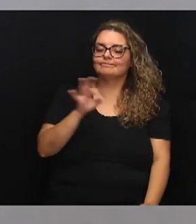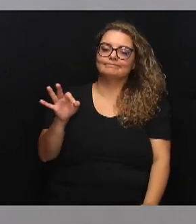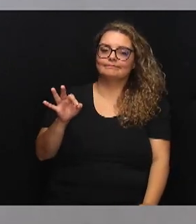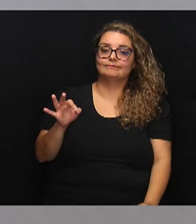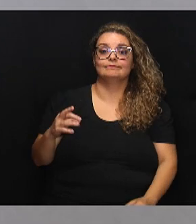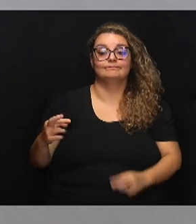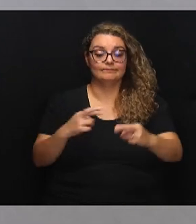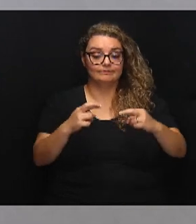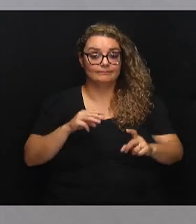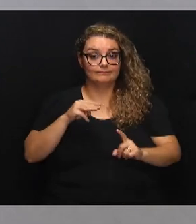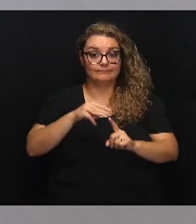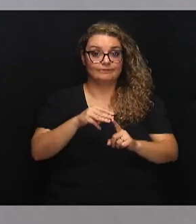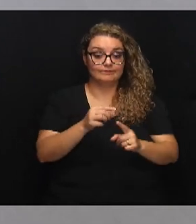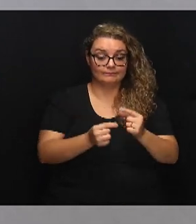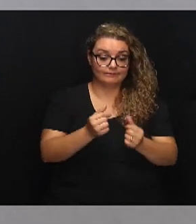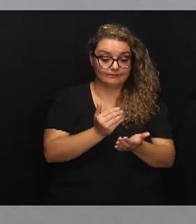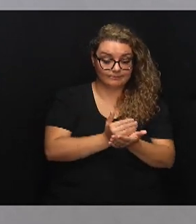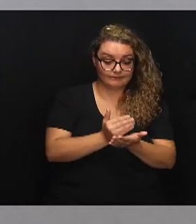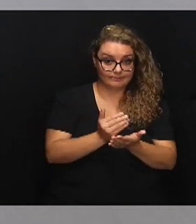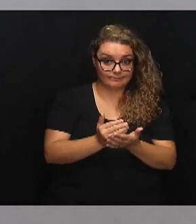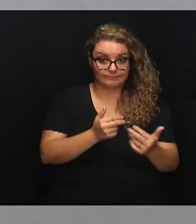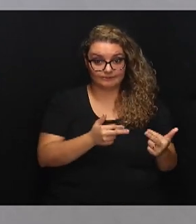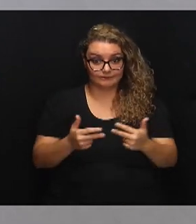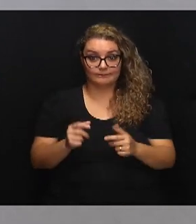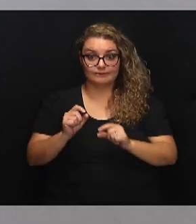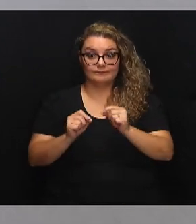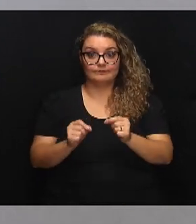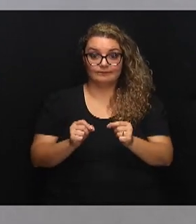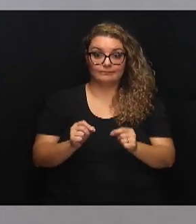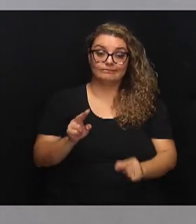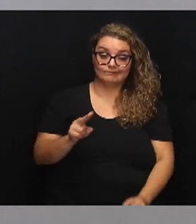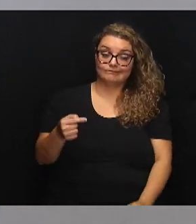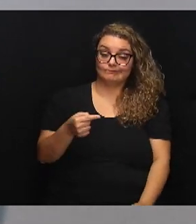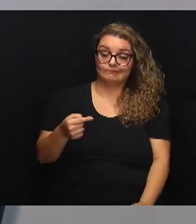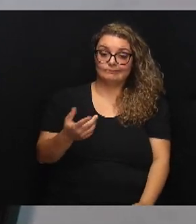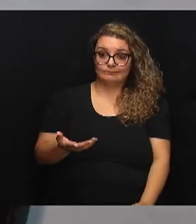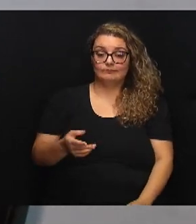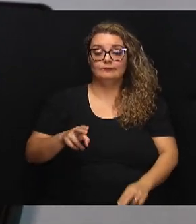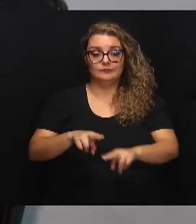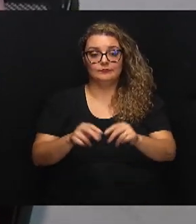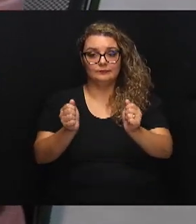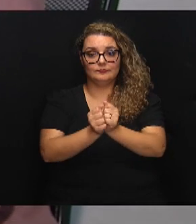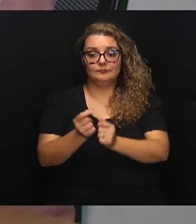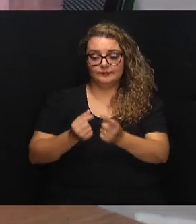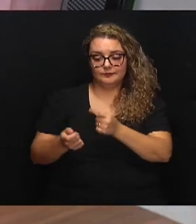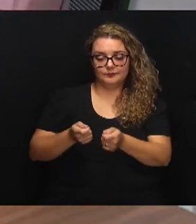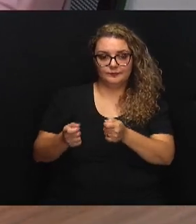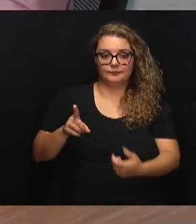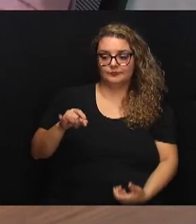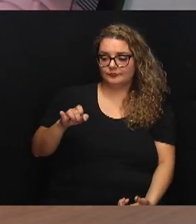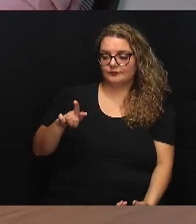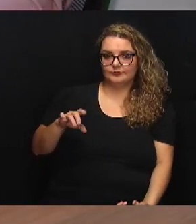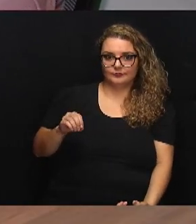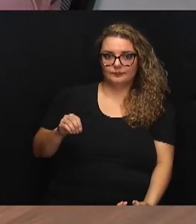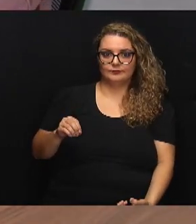e colocar as finanças em ordem para quem está com o nome negativado. Por isso eu estou aqui com o economista Diego Ramiro, que vai passar todas